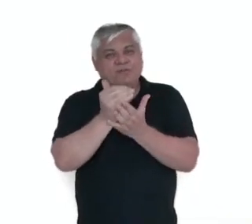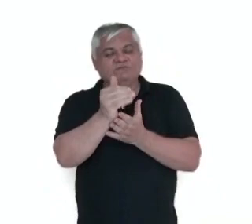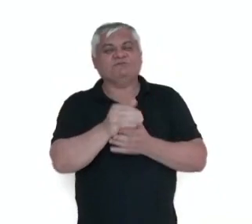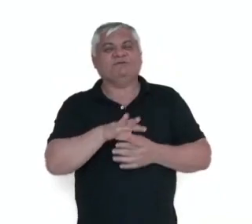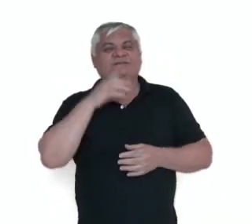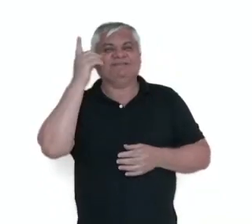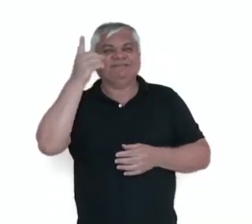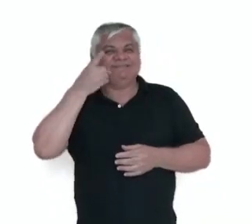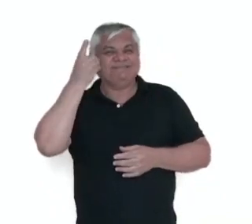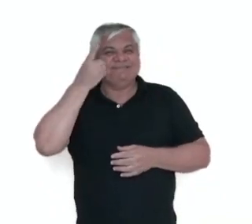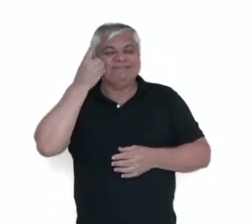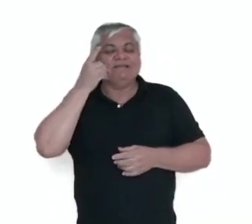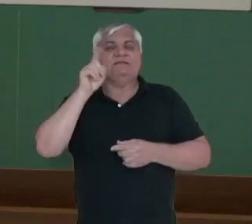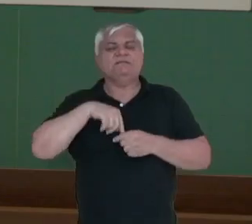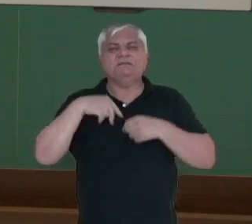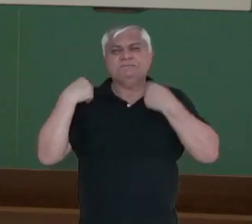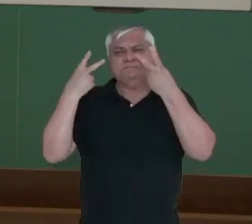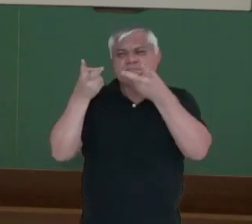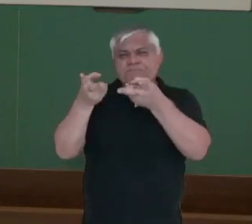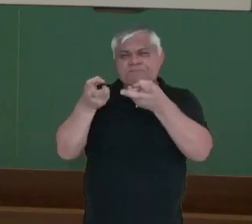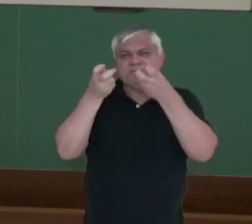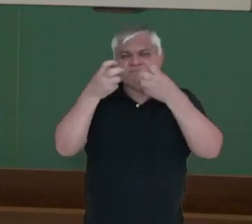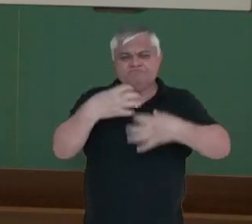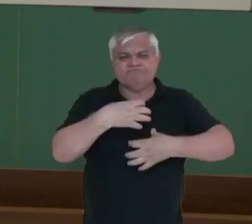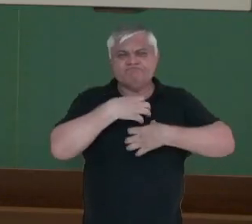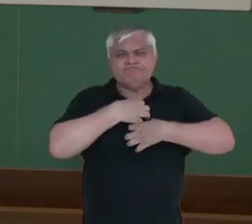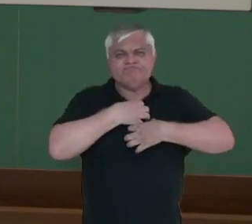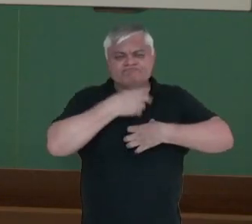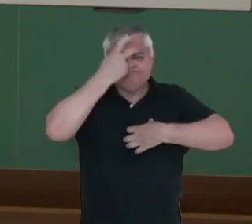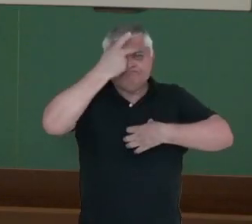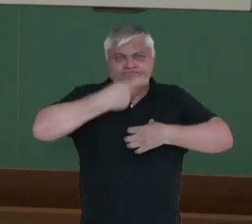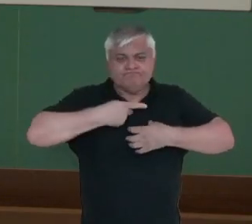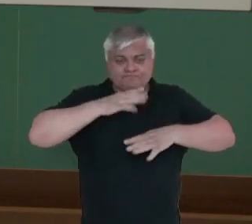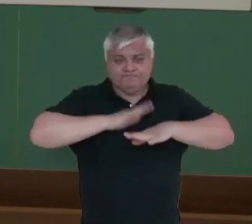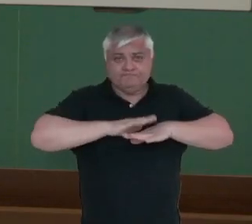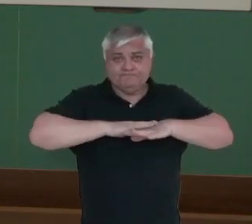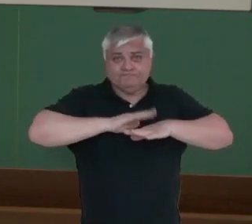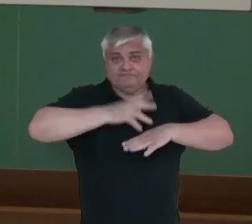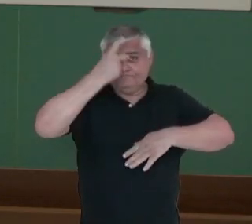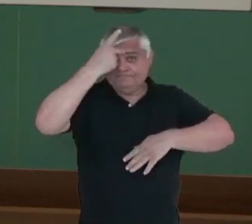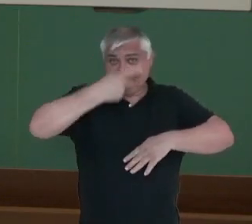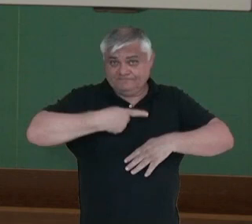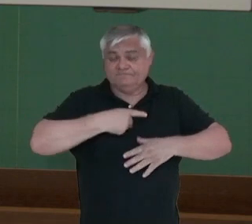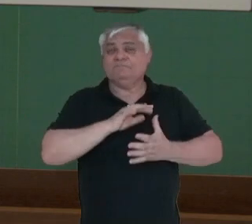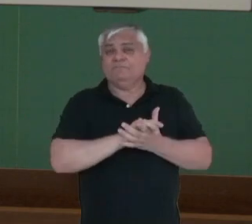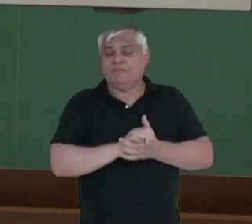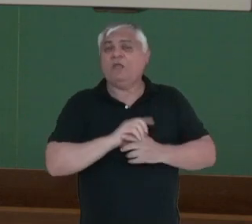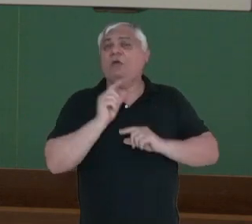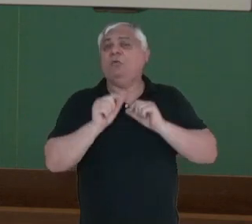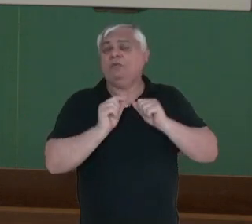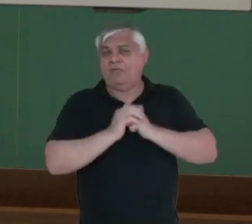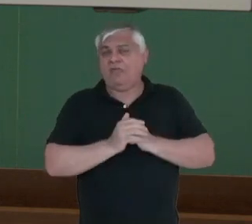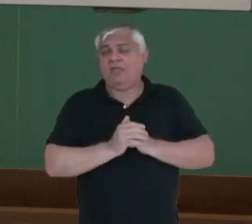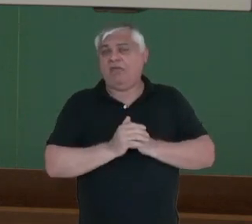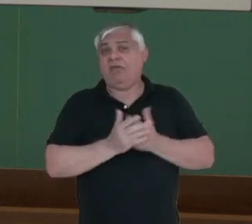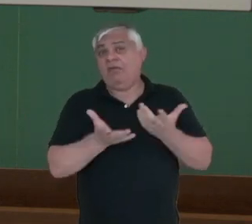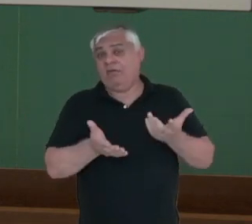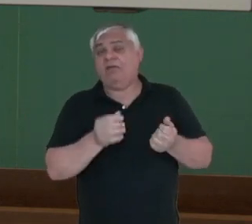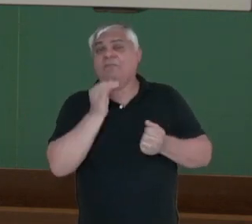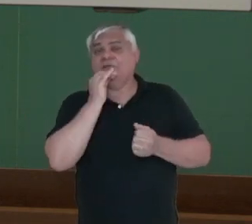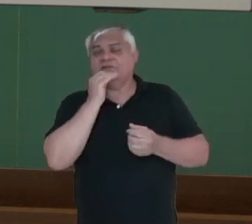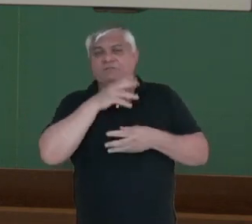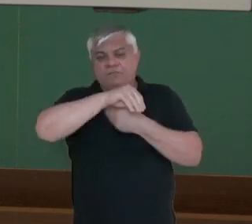Hume, com as percepções individuais. E o que é essa percepção? A percepção nada mais é do que